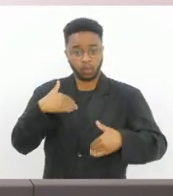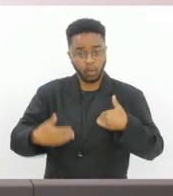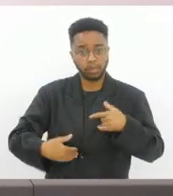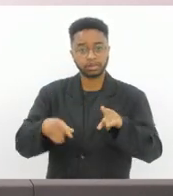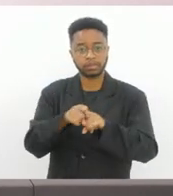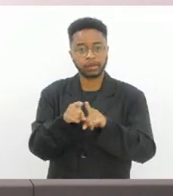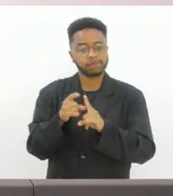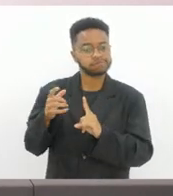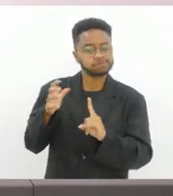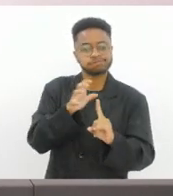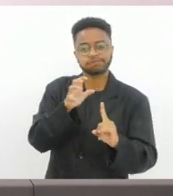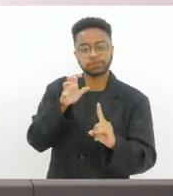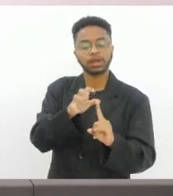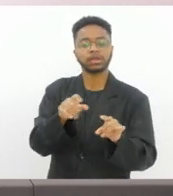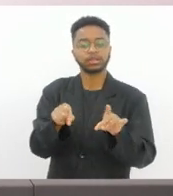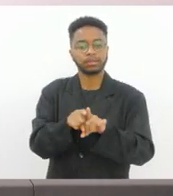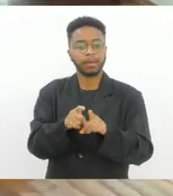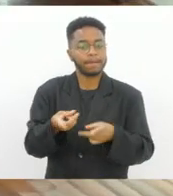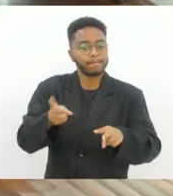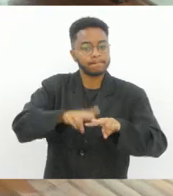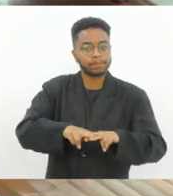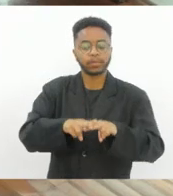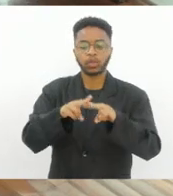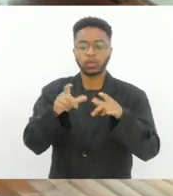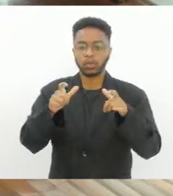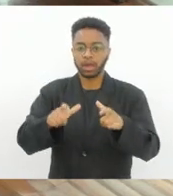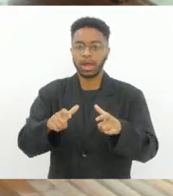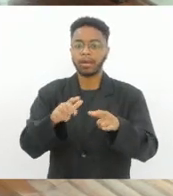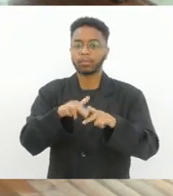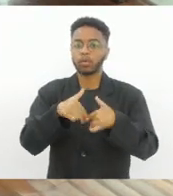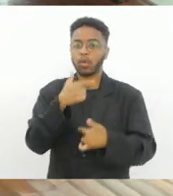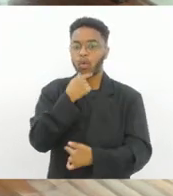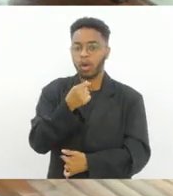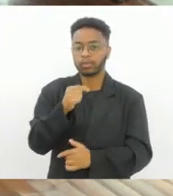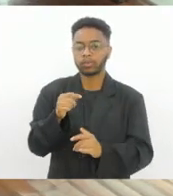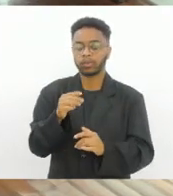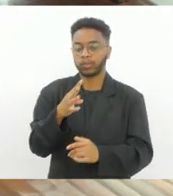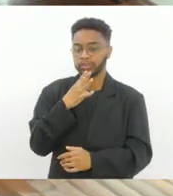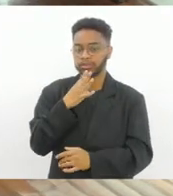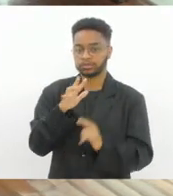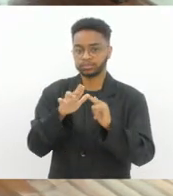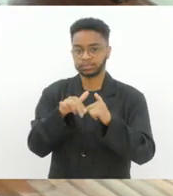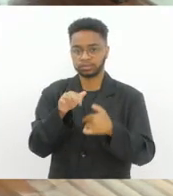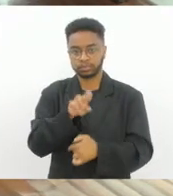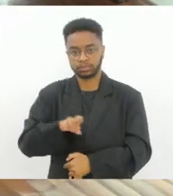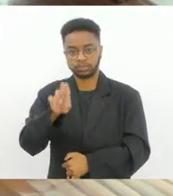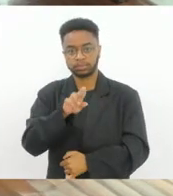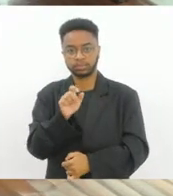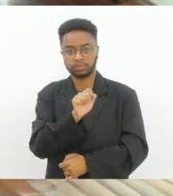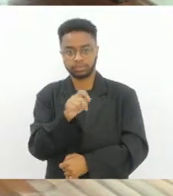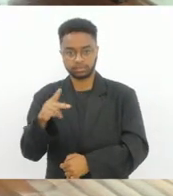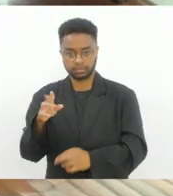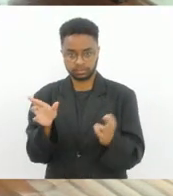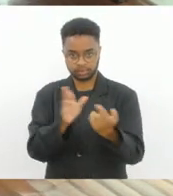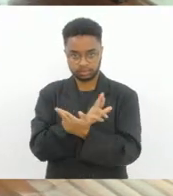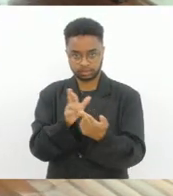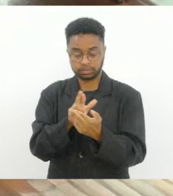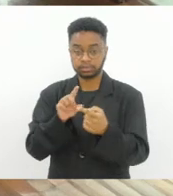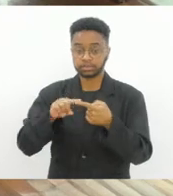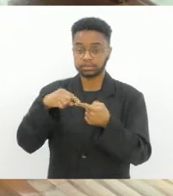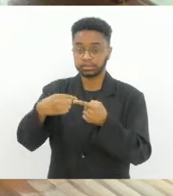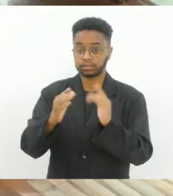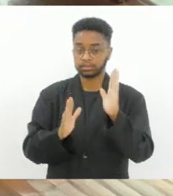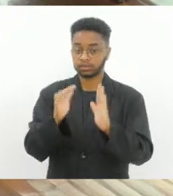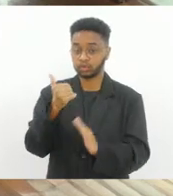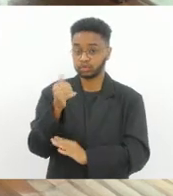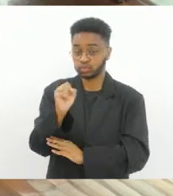torturas perpetrado por um homem que a conheceu através de um aplicativo de relacionamento. Após ficar 18 horas